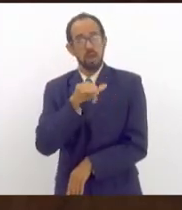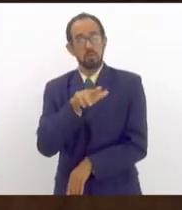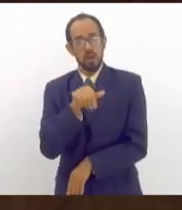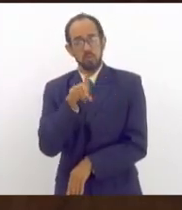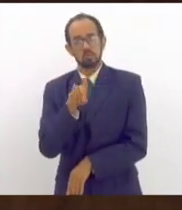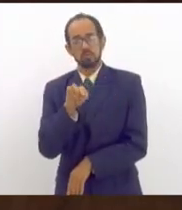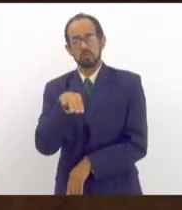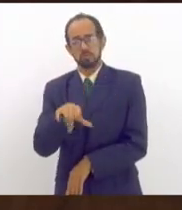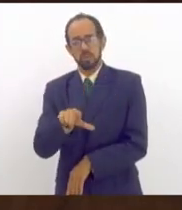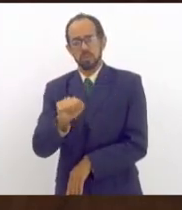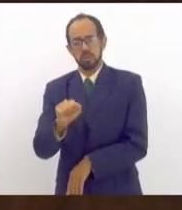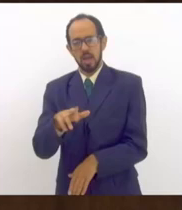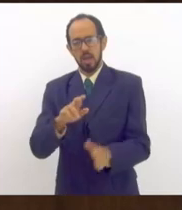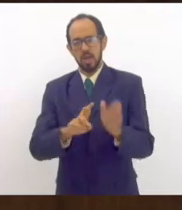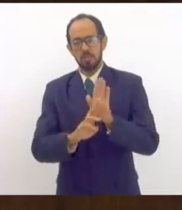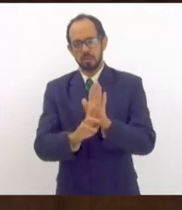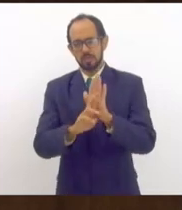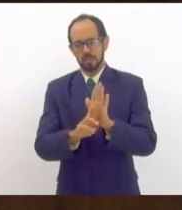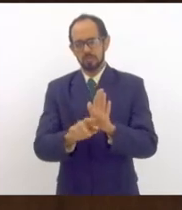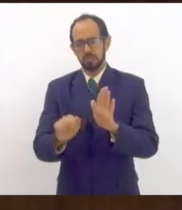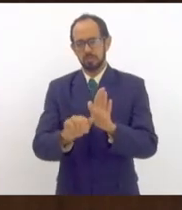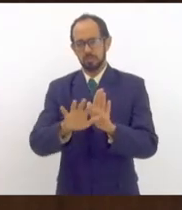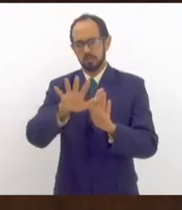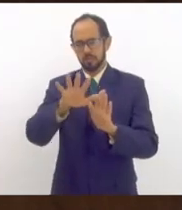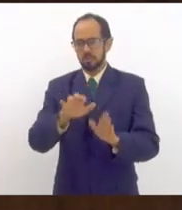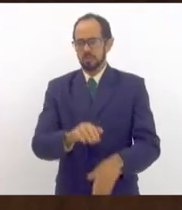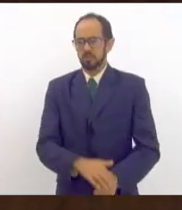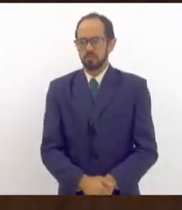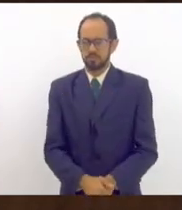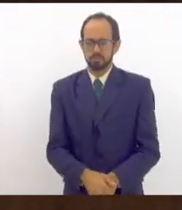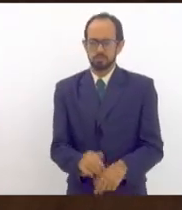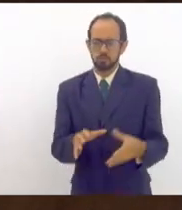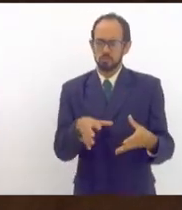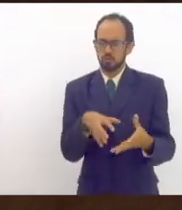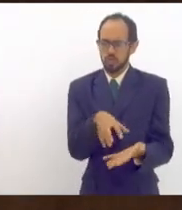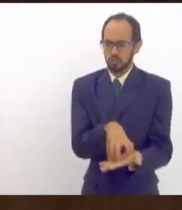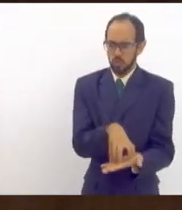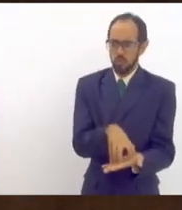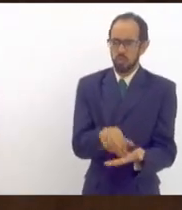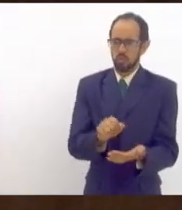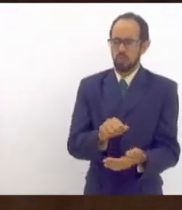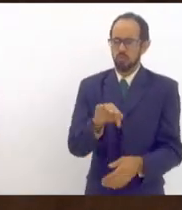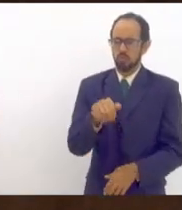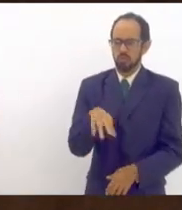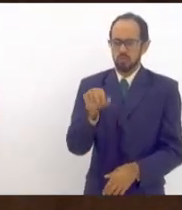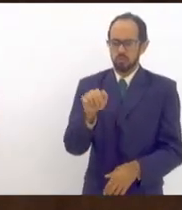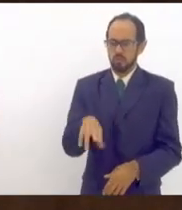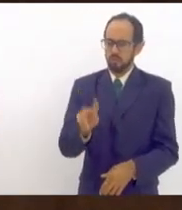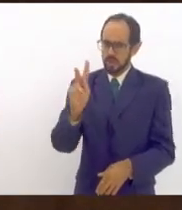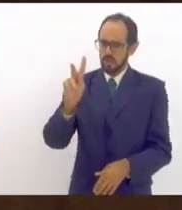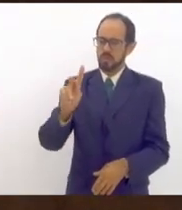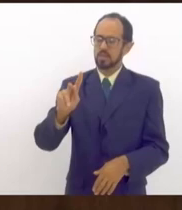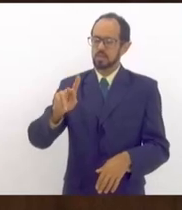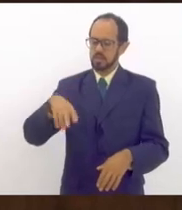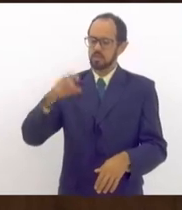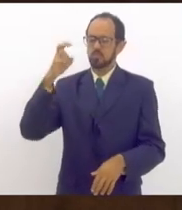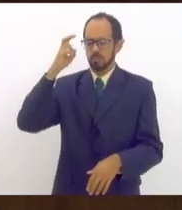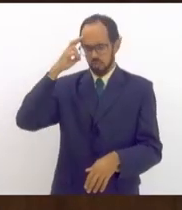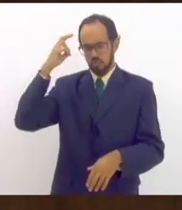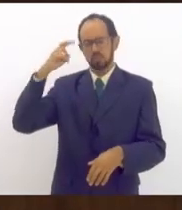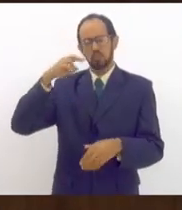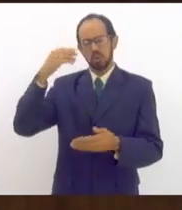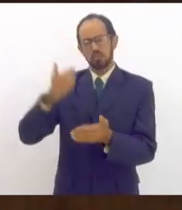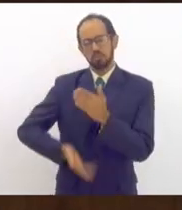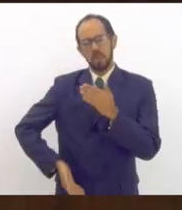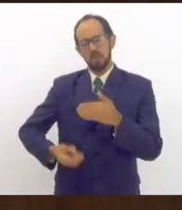pretas para o povo favelado para um setor do funk da cultura que é desvalorizado a todo tempo